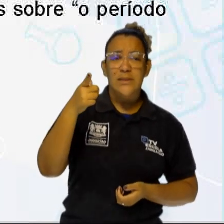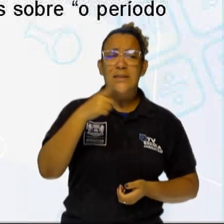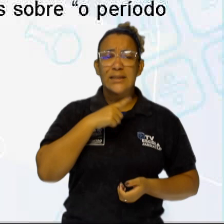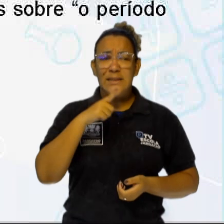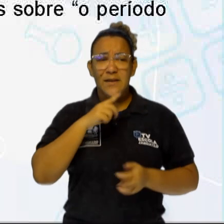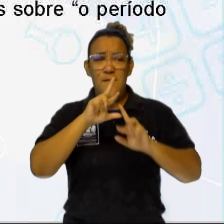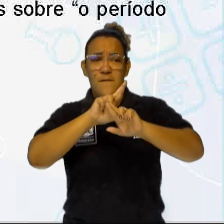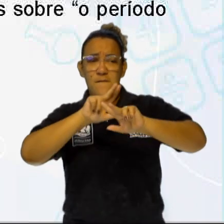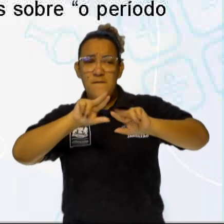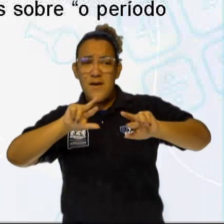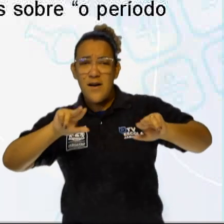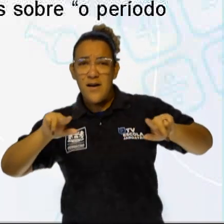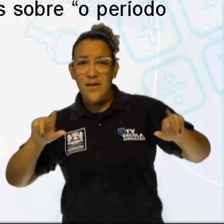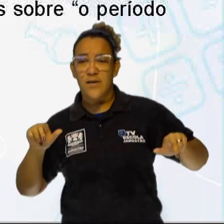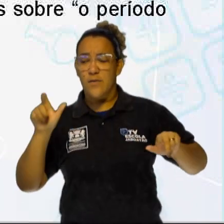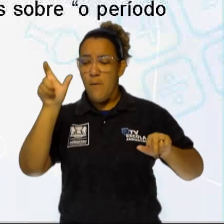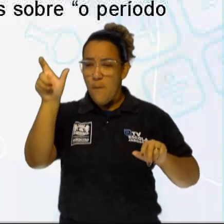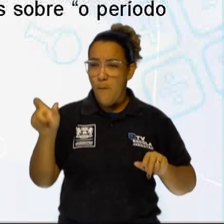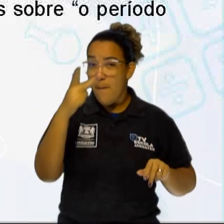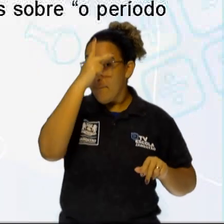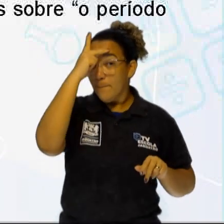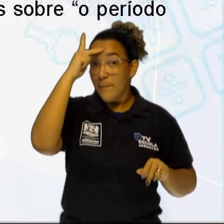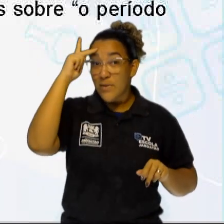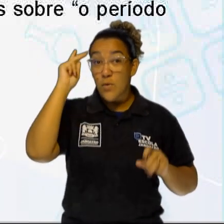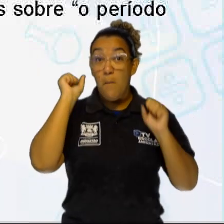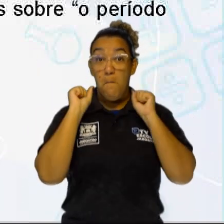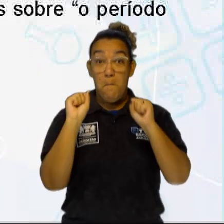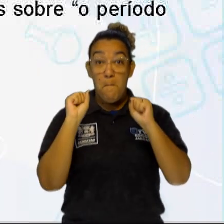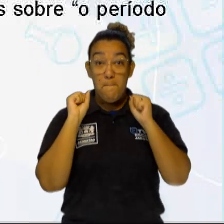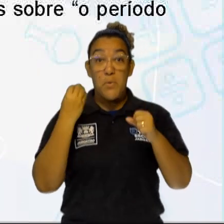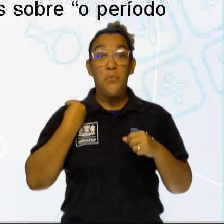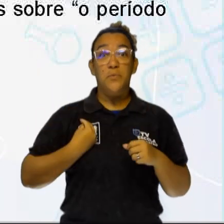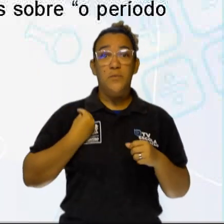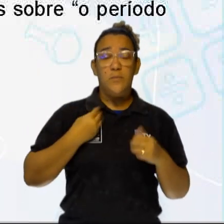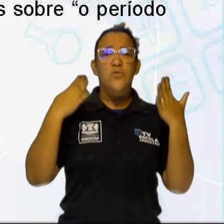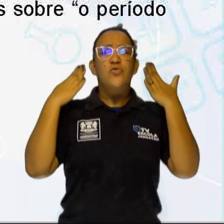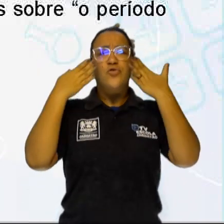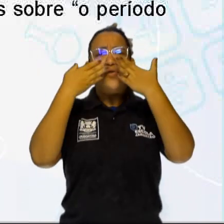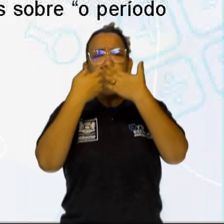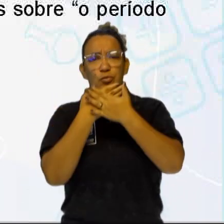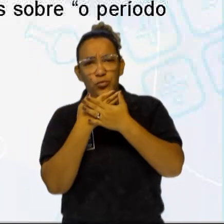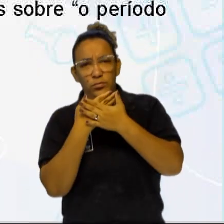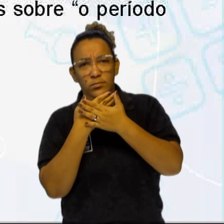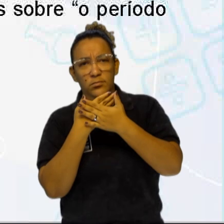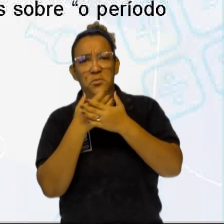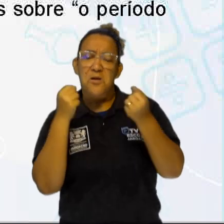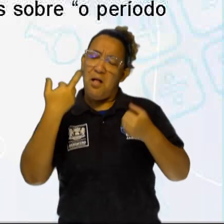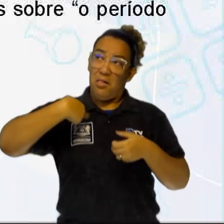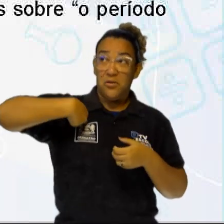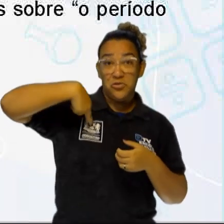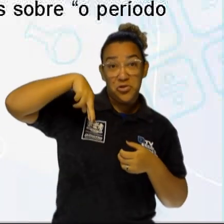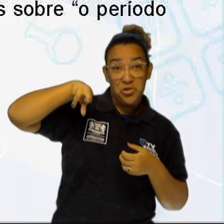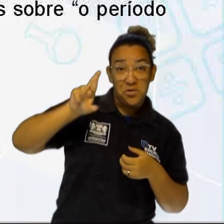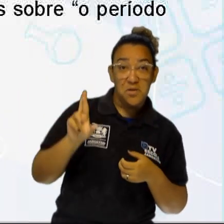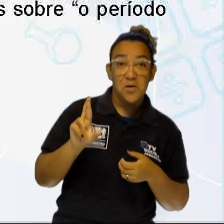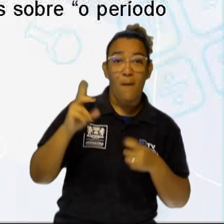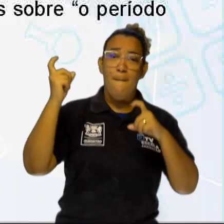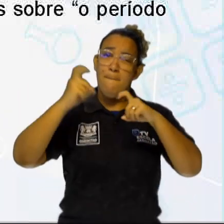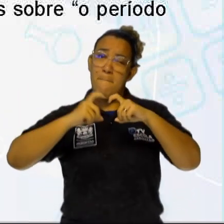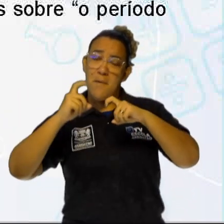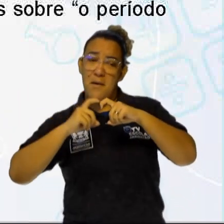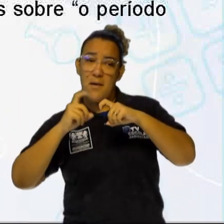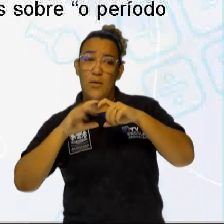motivos pelos quais uma pessoa pode vivenciar o jejum, como por questões religiosas, medicinais ou até